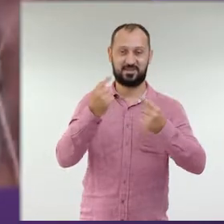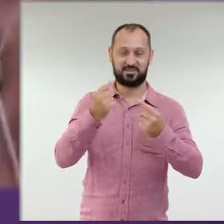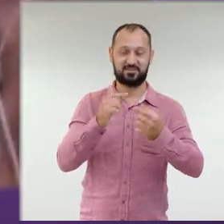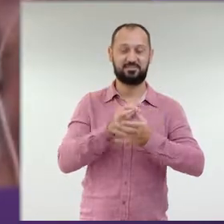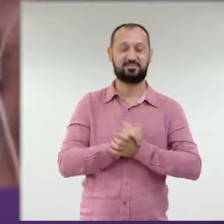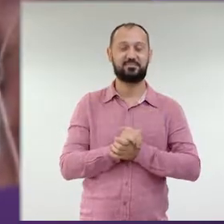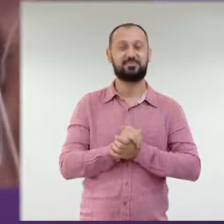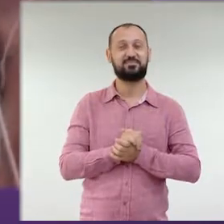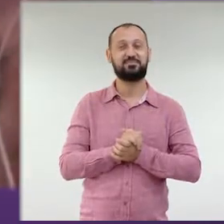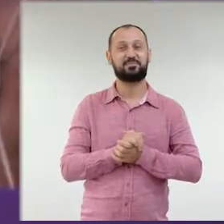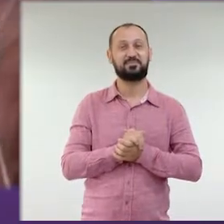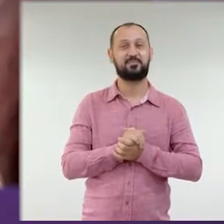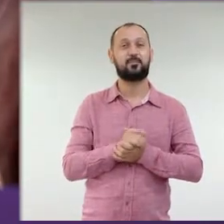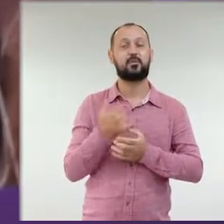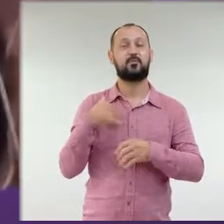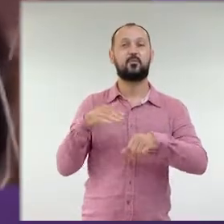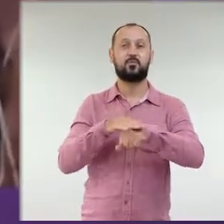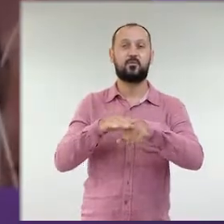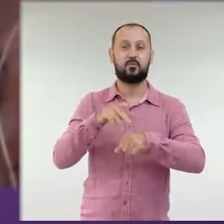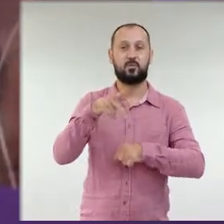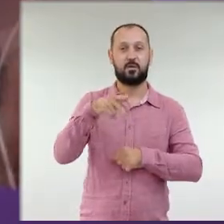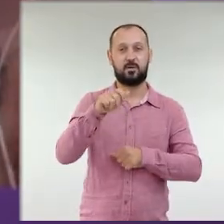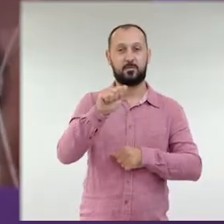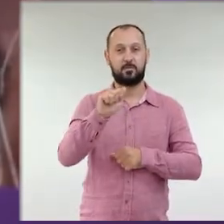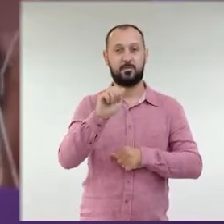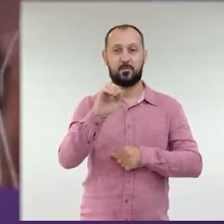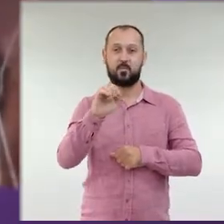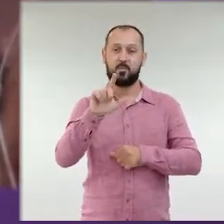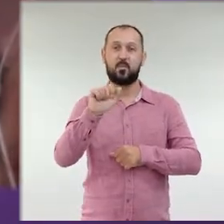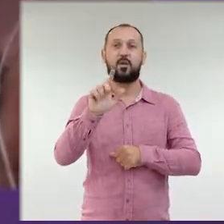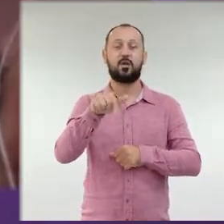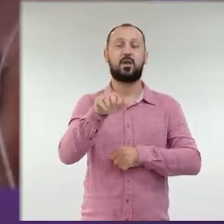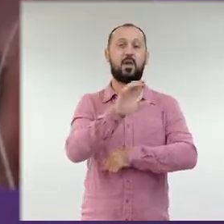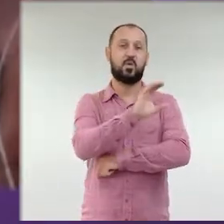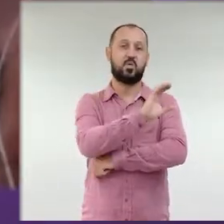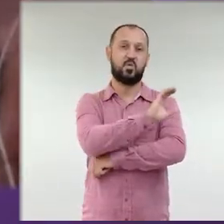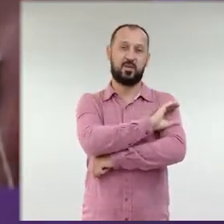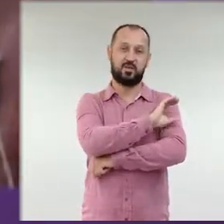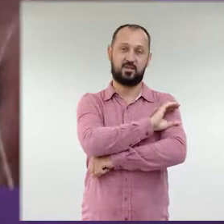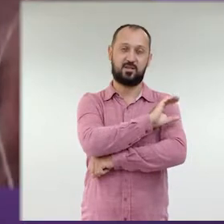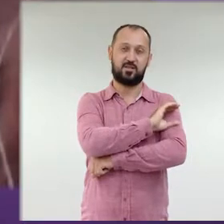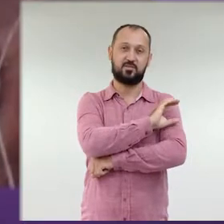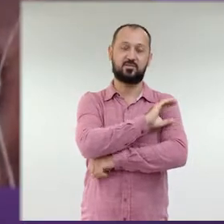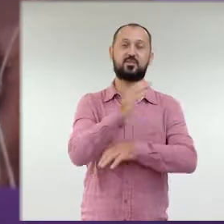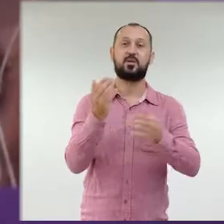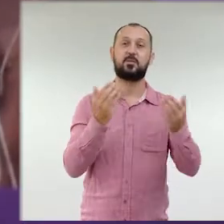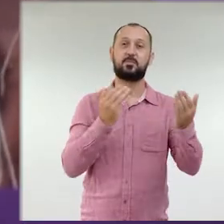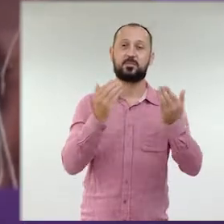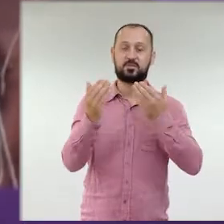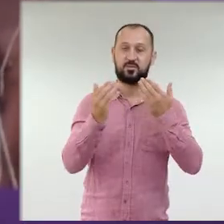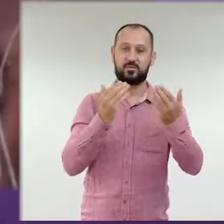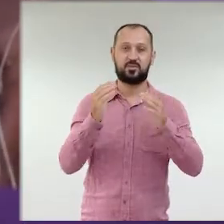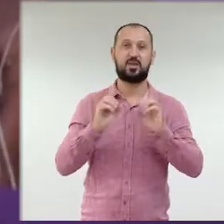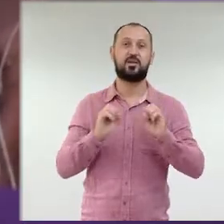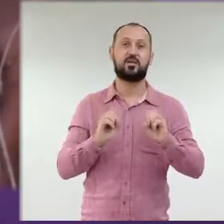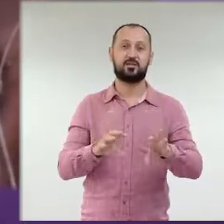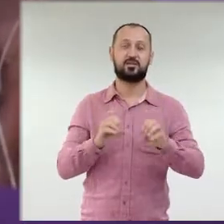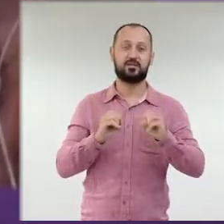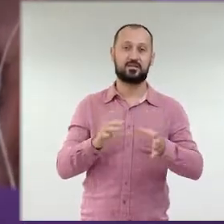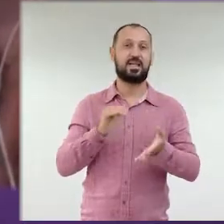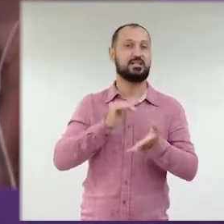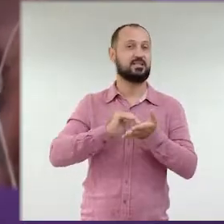Debate. E a gente vai conversar também com a Paola Nogueira Lopes, que é coordenadora de